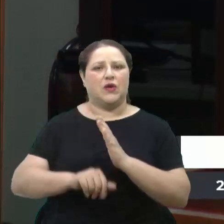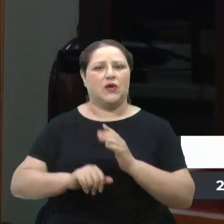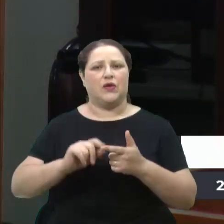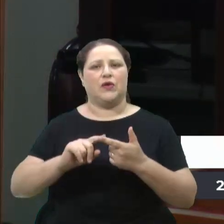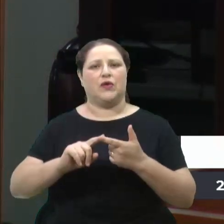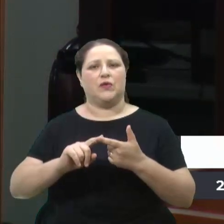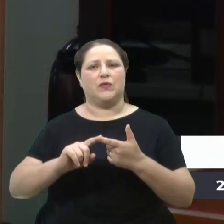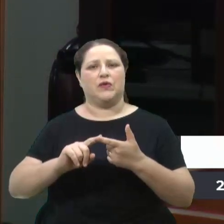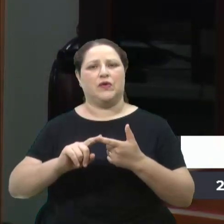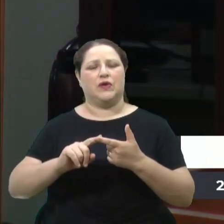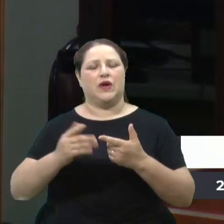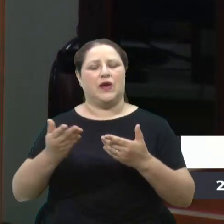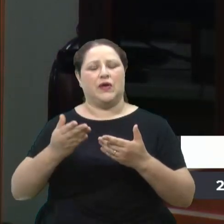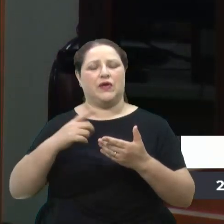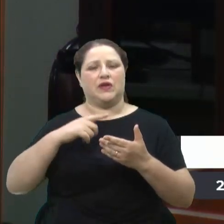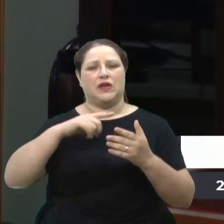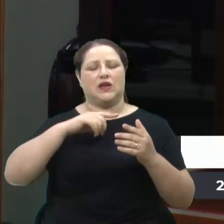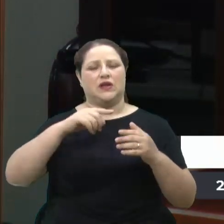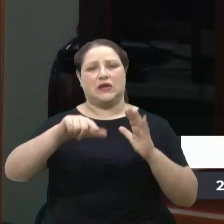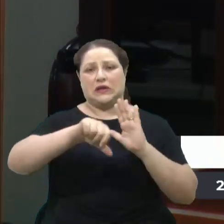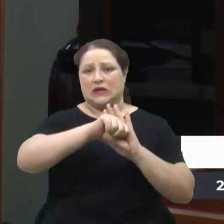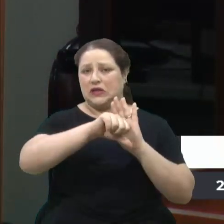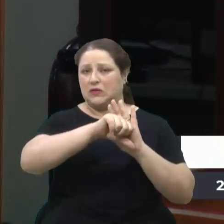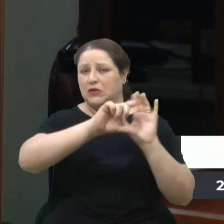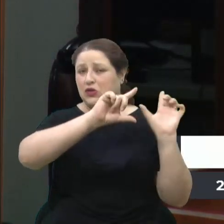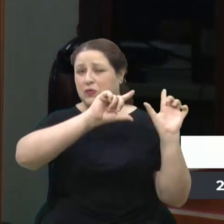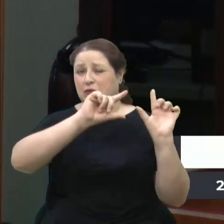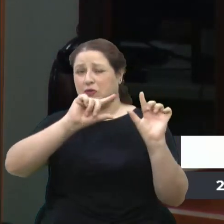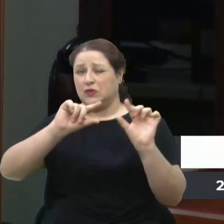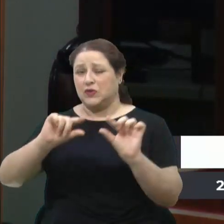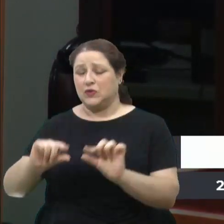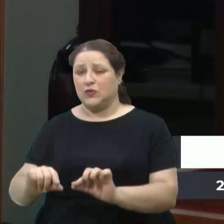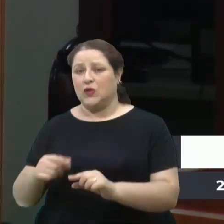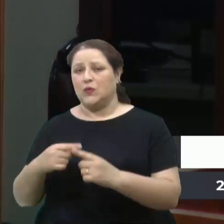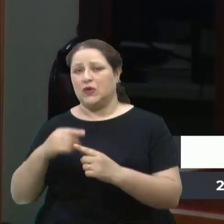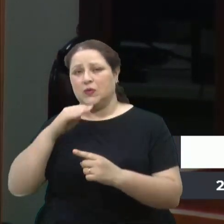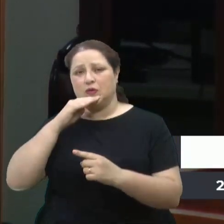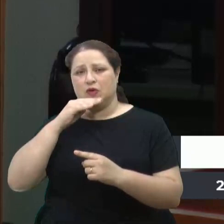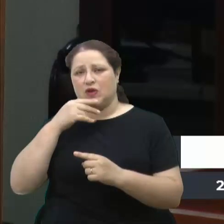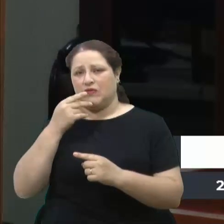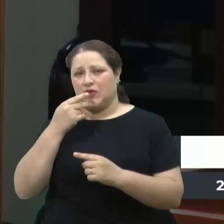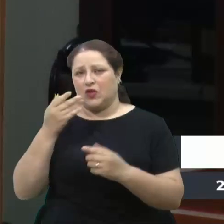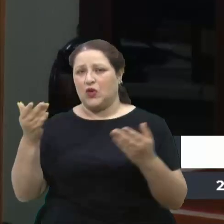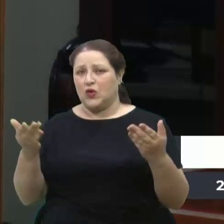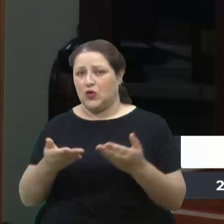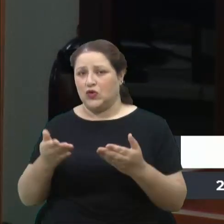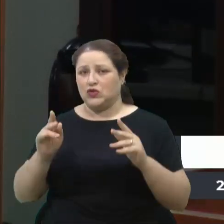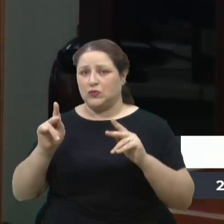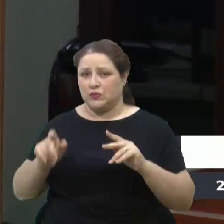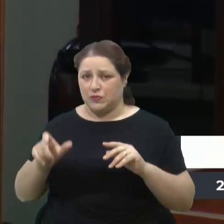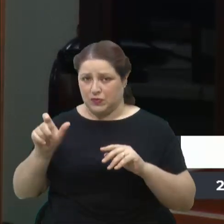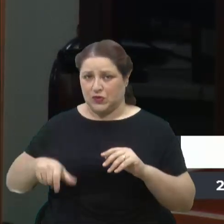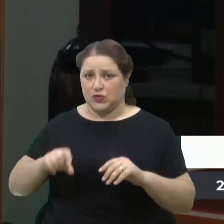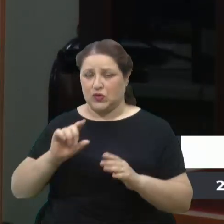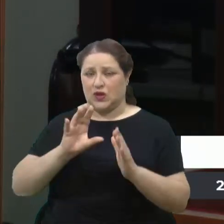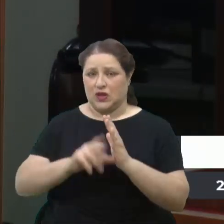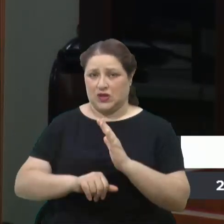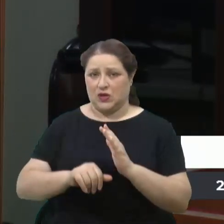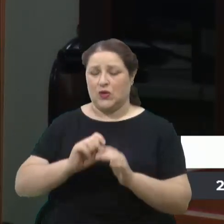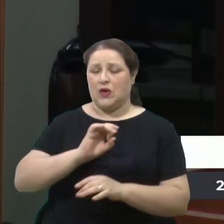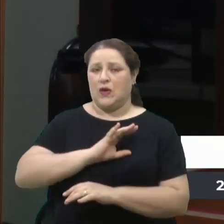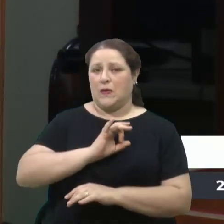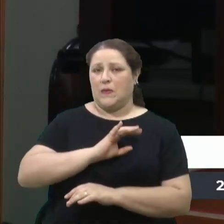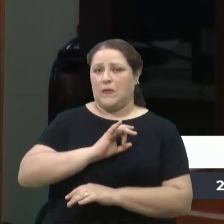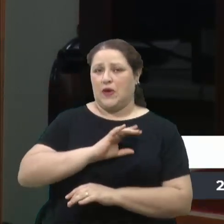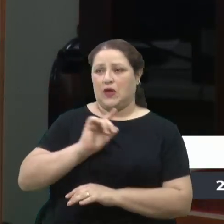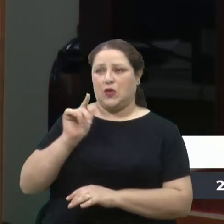crimes diminuíram estrondosamente. Por quê? Porque, como o vereador Bortola disse, hoje o ladrão tem medo de roubar porque não sabe se